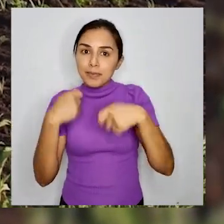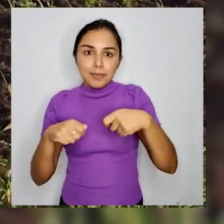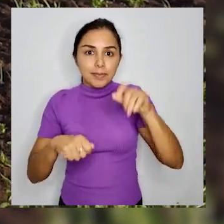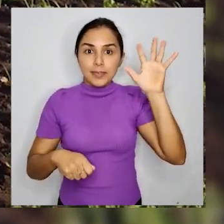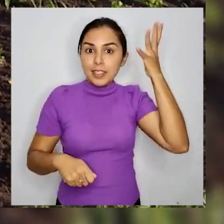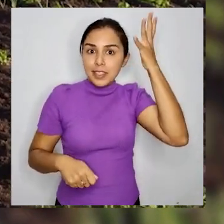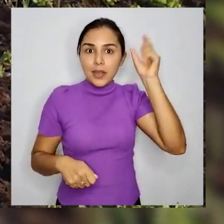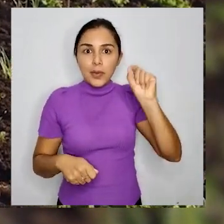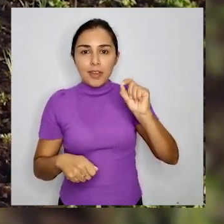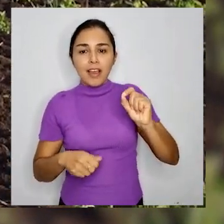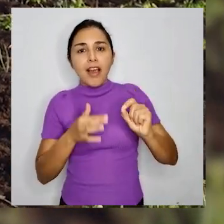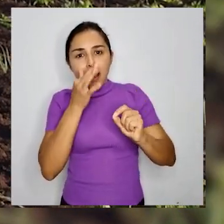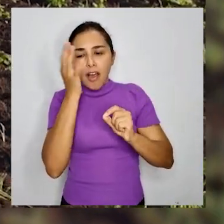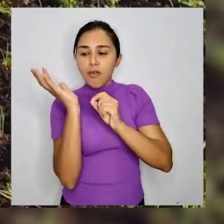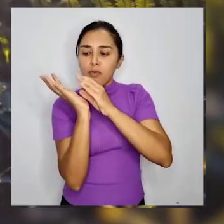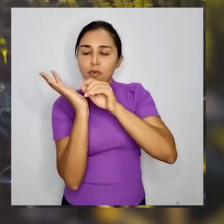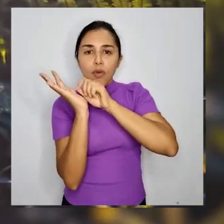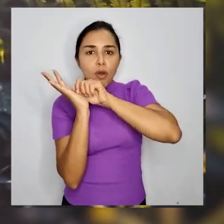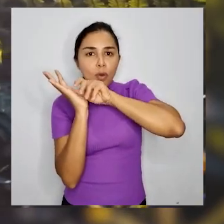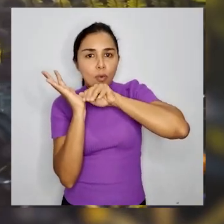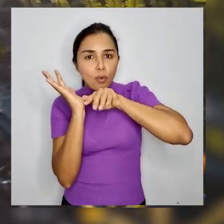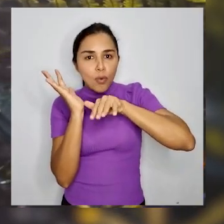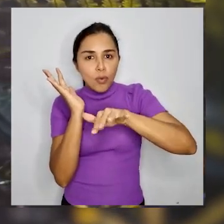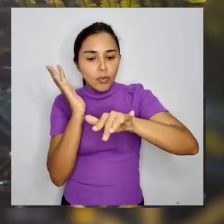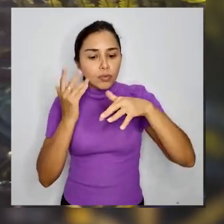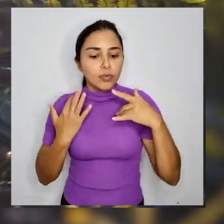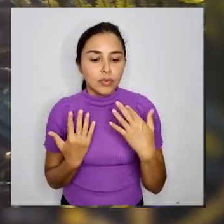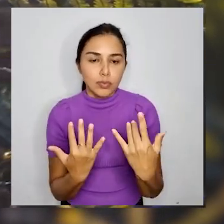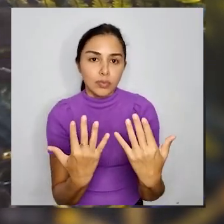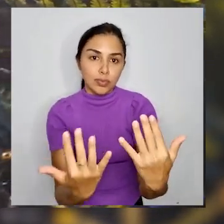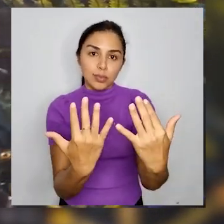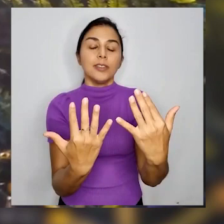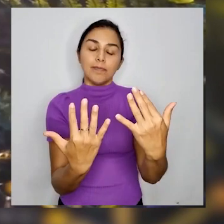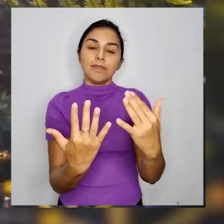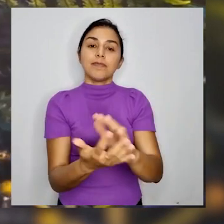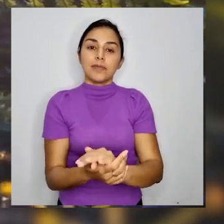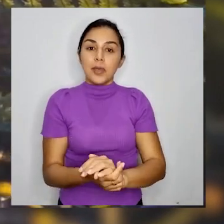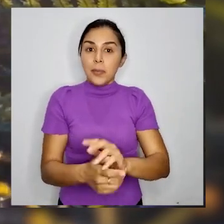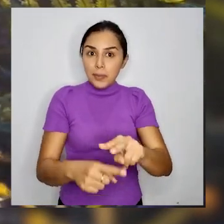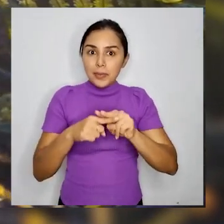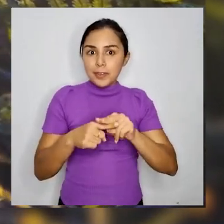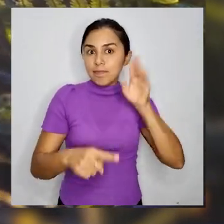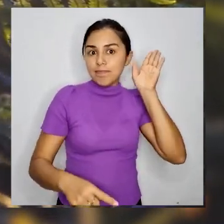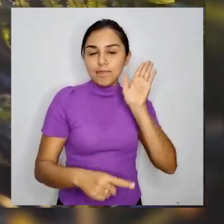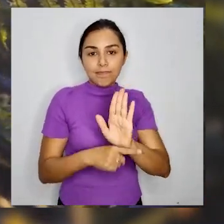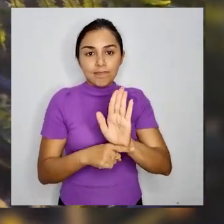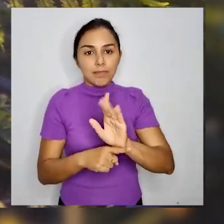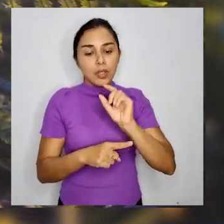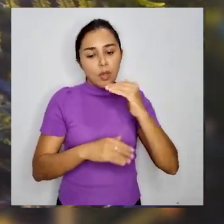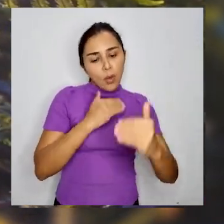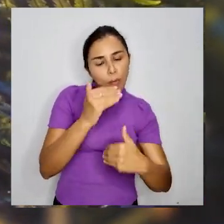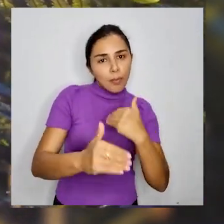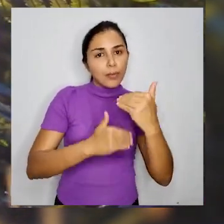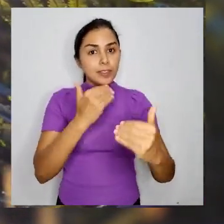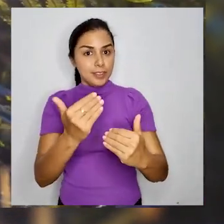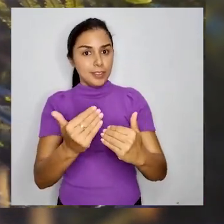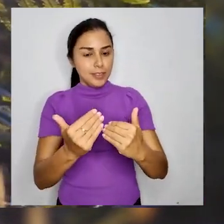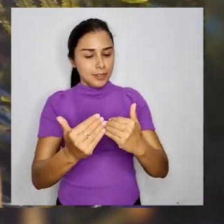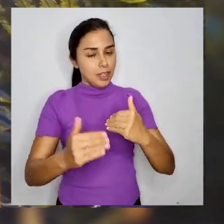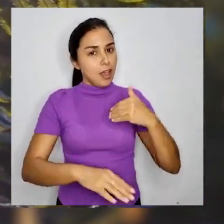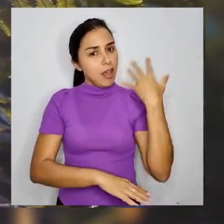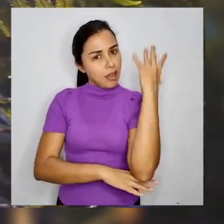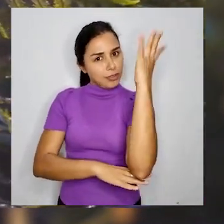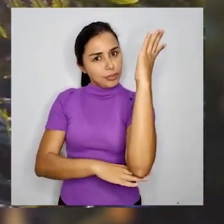da polinização das lavouras. Como vimos ao longo do vídeo, a polinização é o processo que permite a reprodução